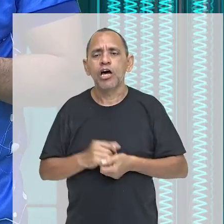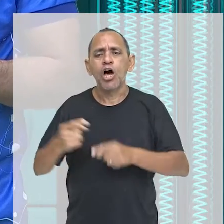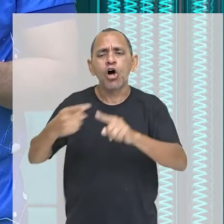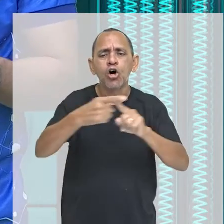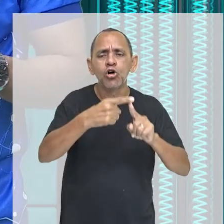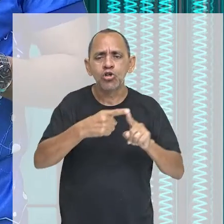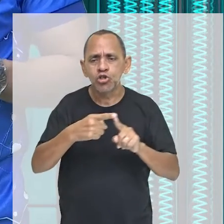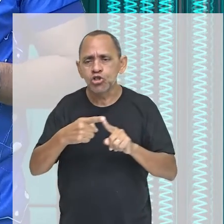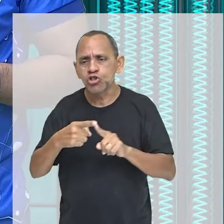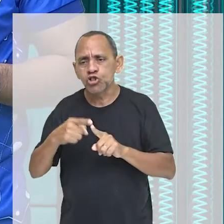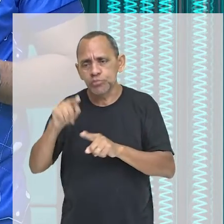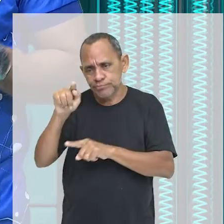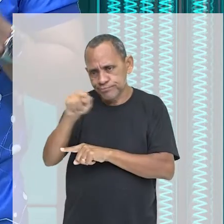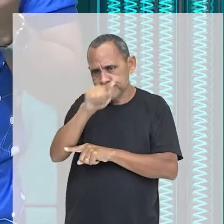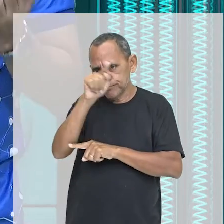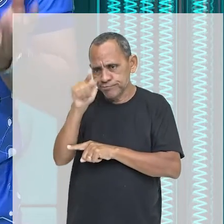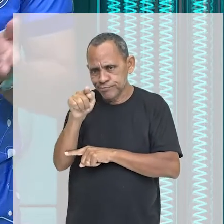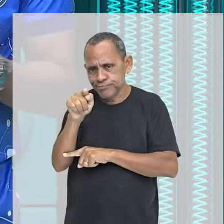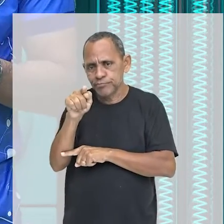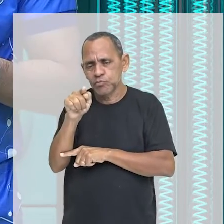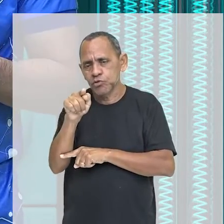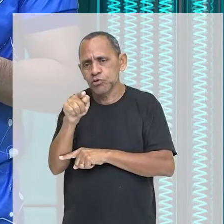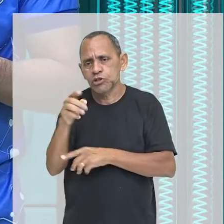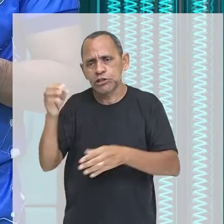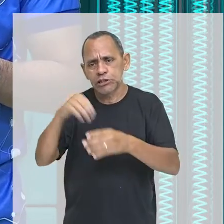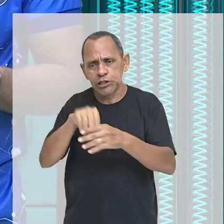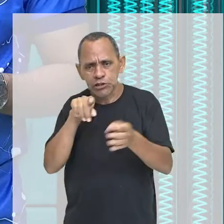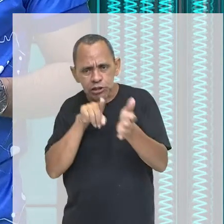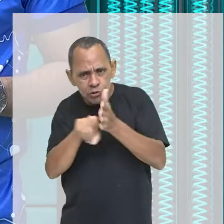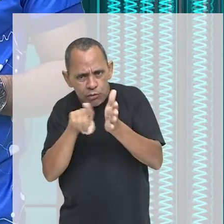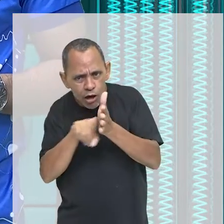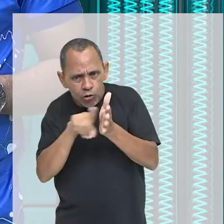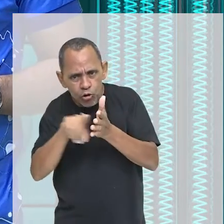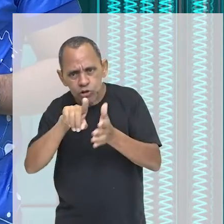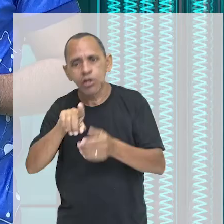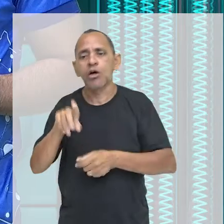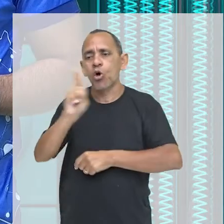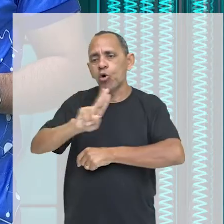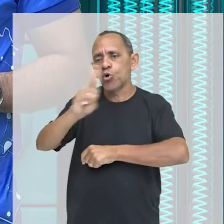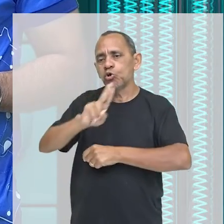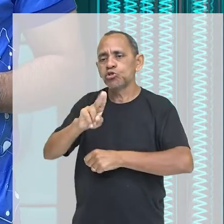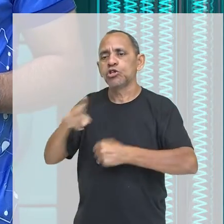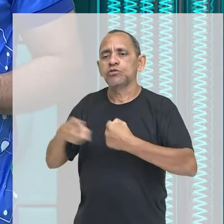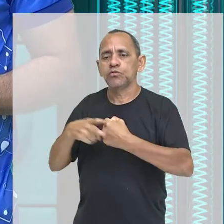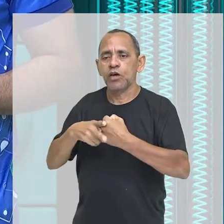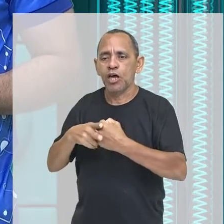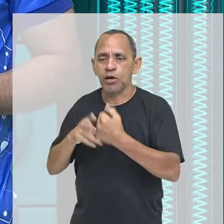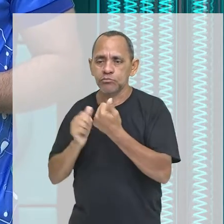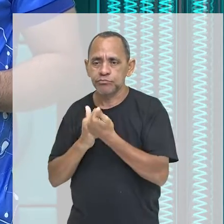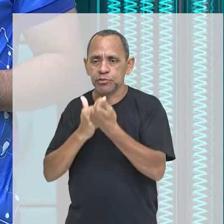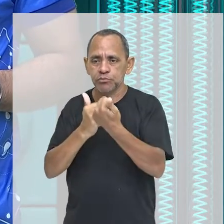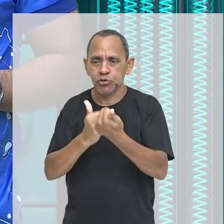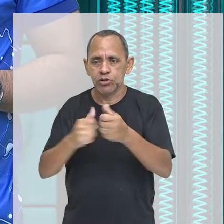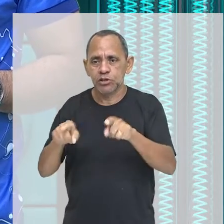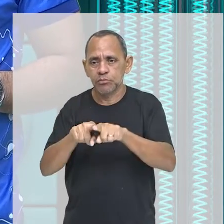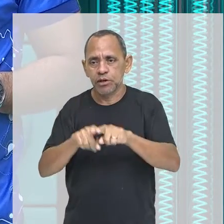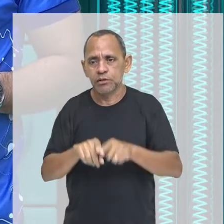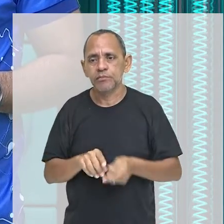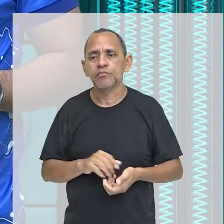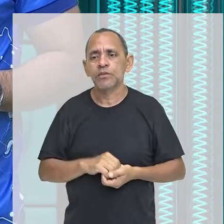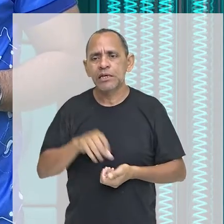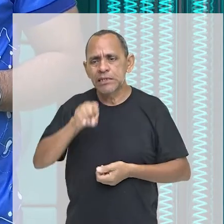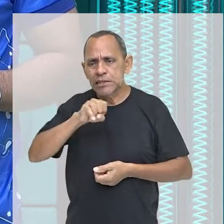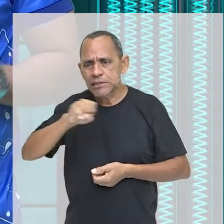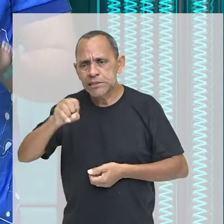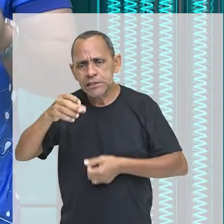forma interrogativa? Fazer perguntas utilizando os verbos modais. E aqui já vou adiantando. Quando nós estivermos falando dos